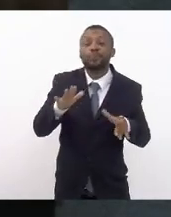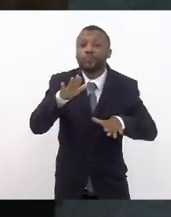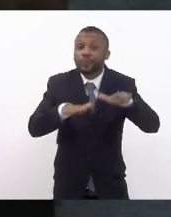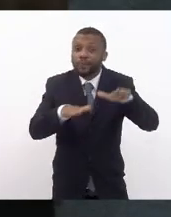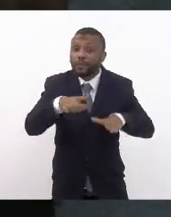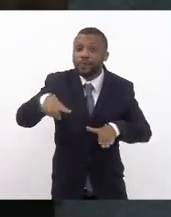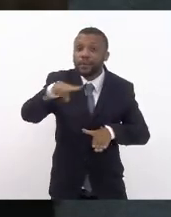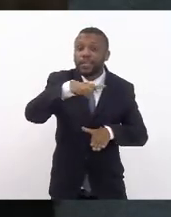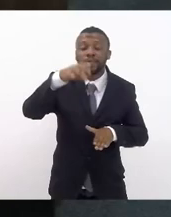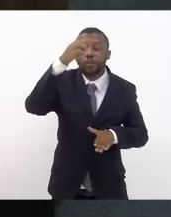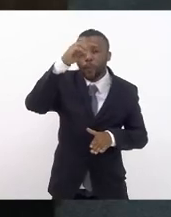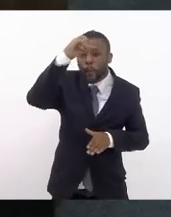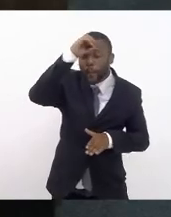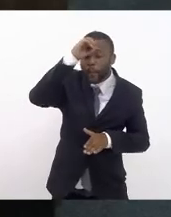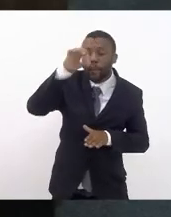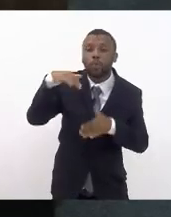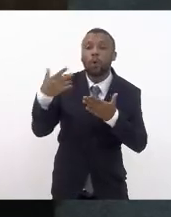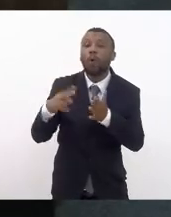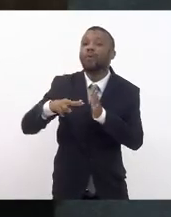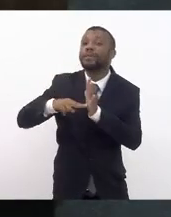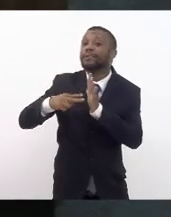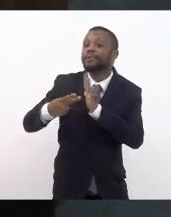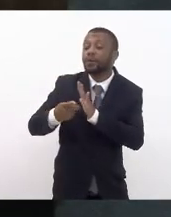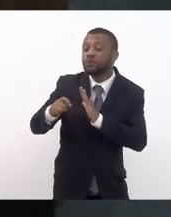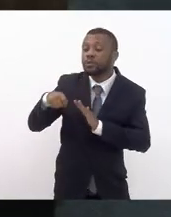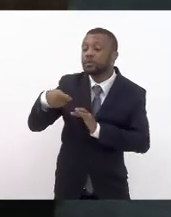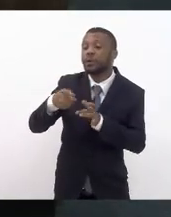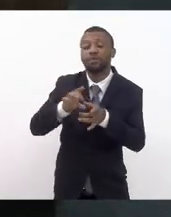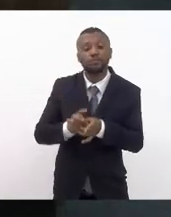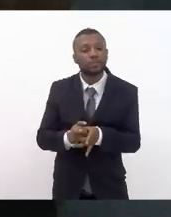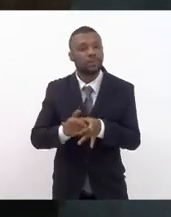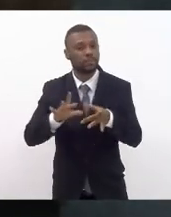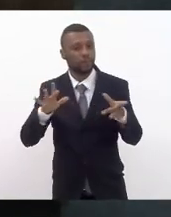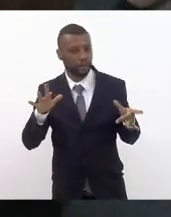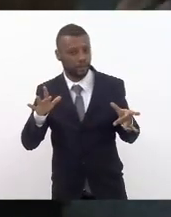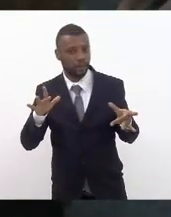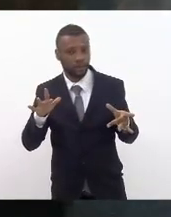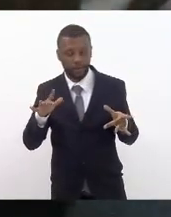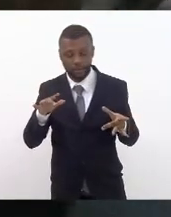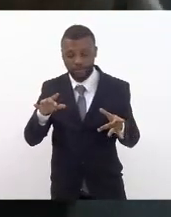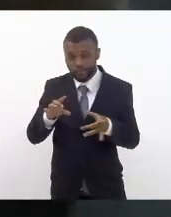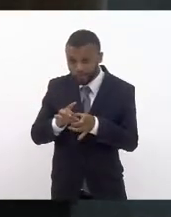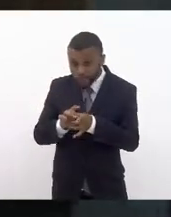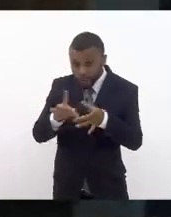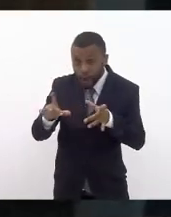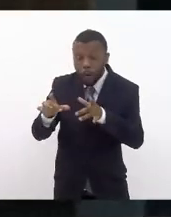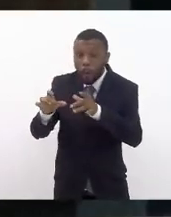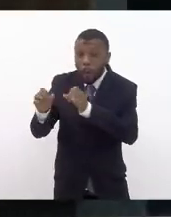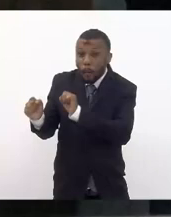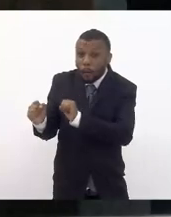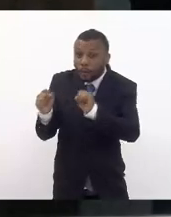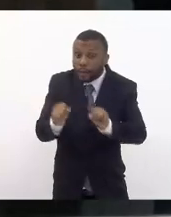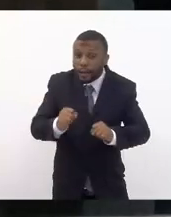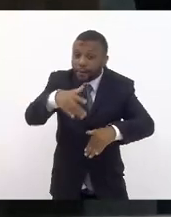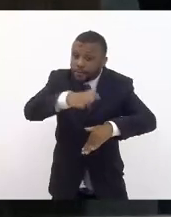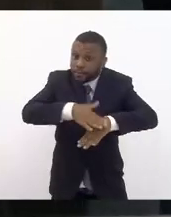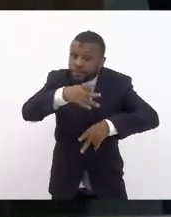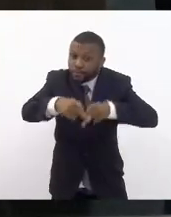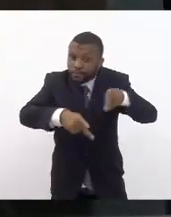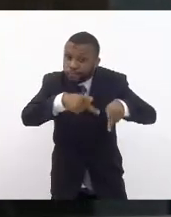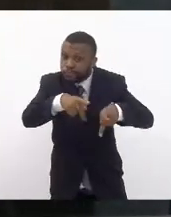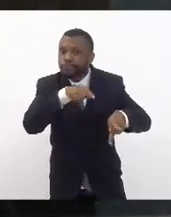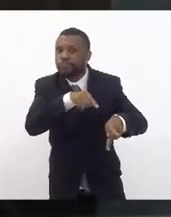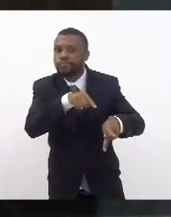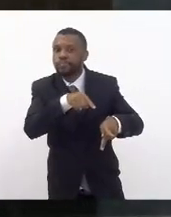não saibam o significado de democracia. Democracia, o poder emana do povo e em seu nome deve ser